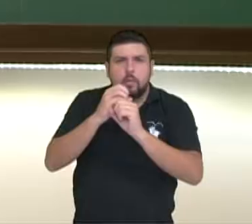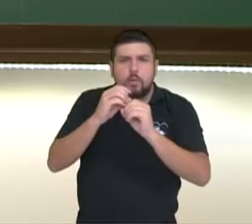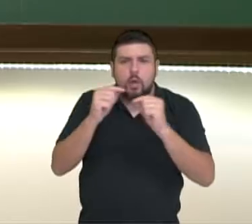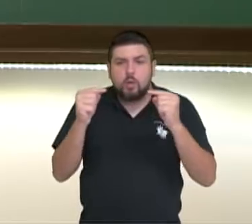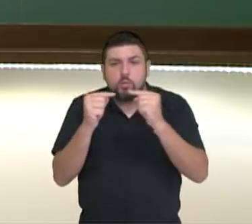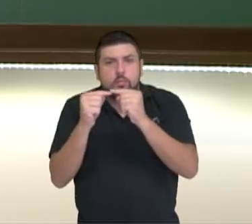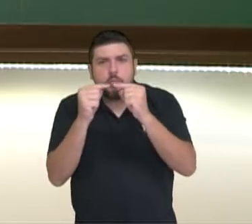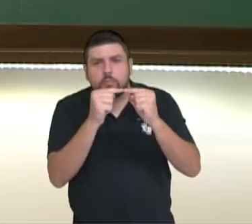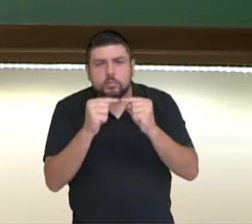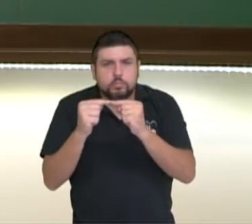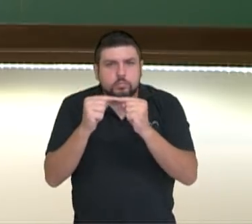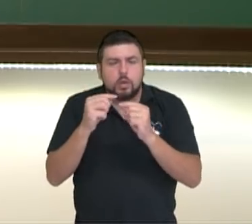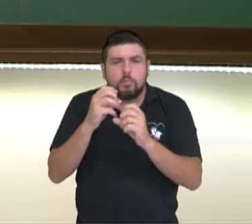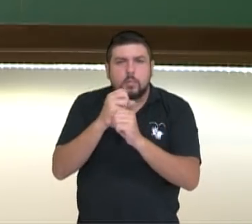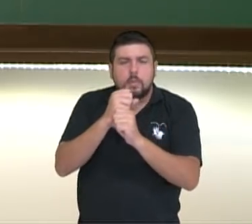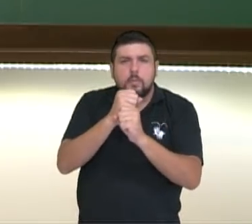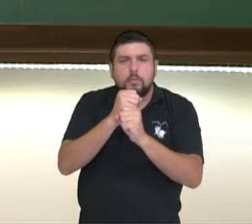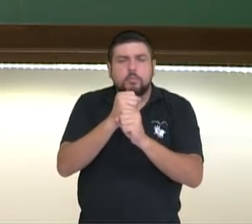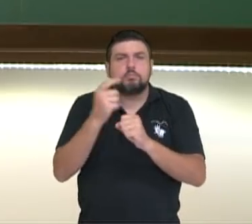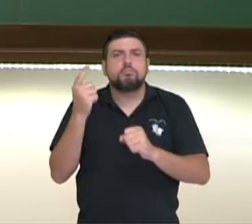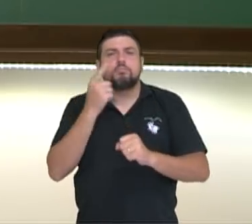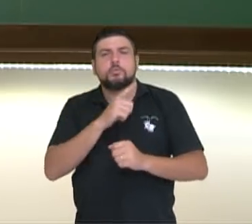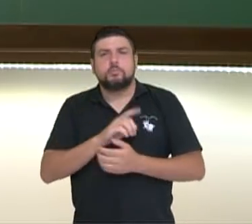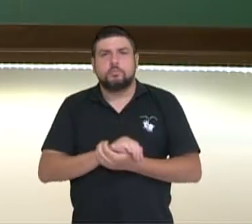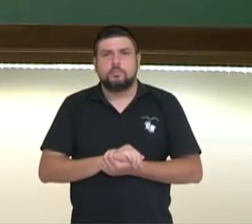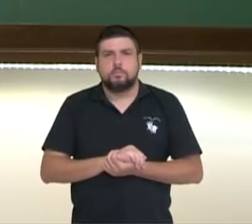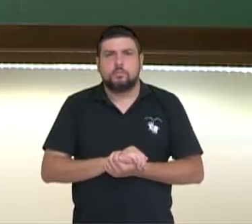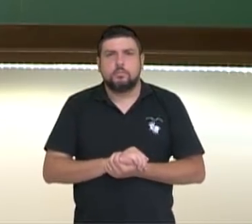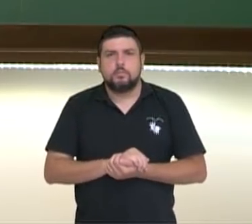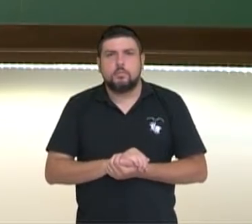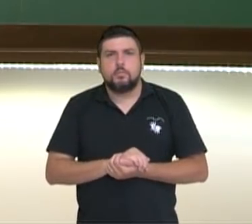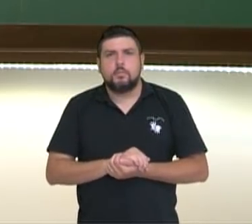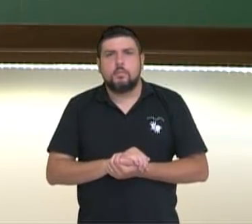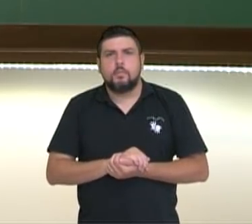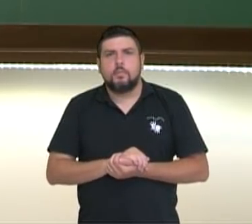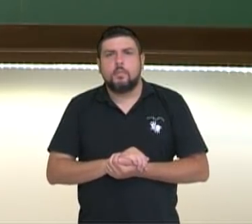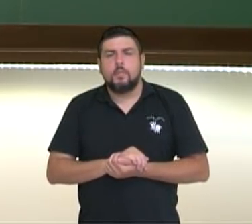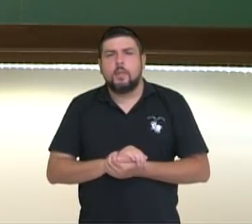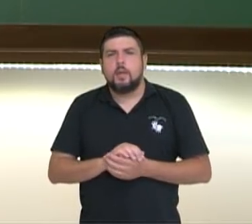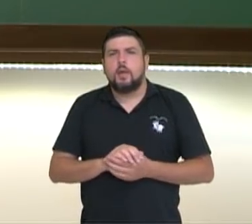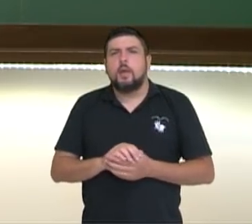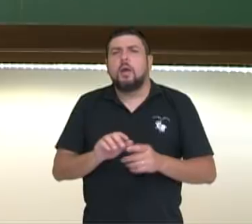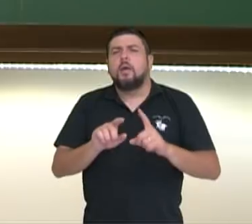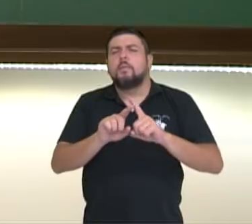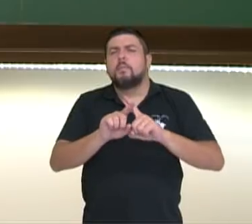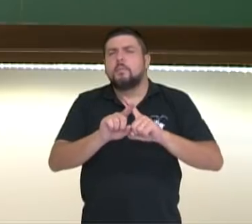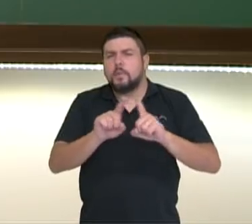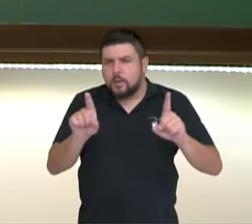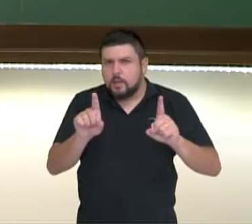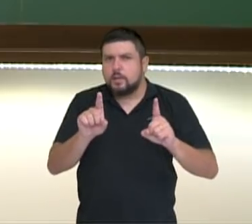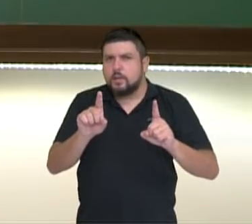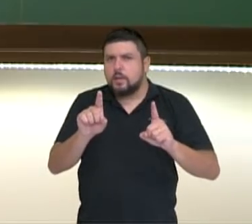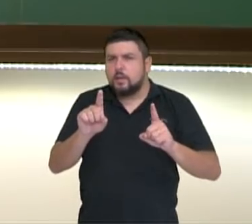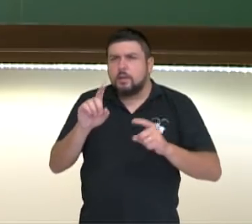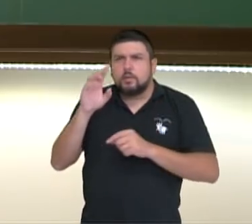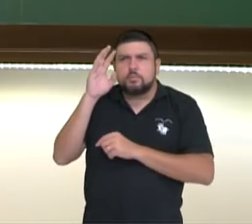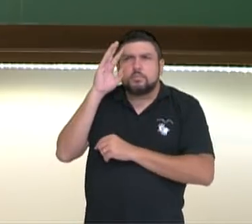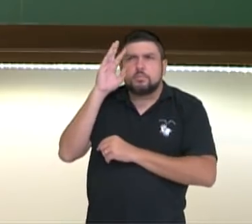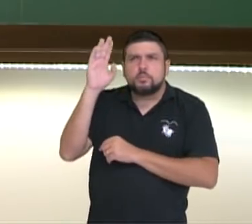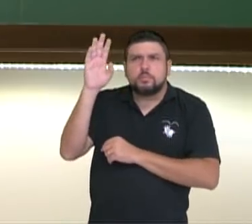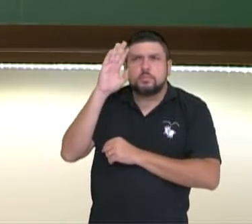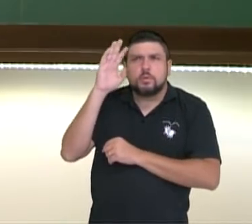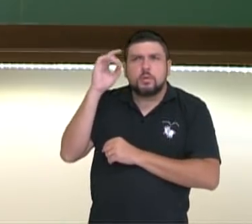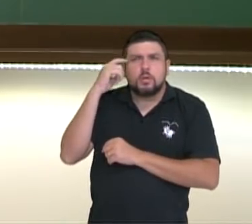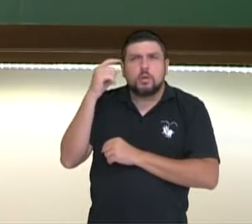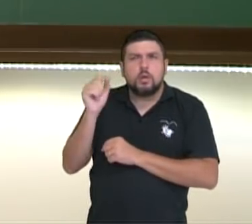combinação. Você sabe de qual jogo saiu essa ideia, não só para o Candy